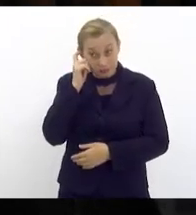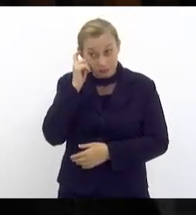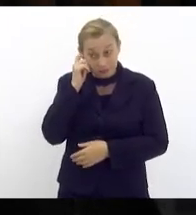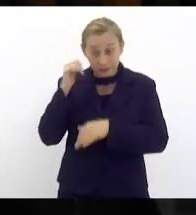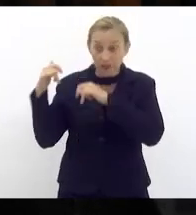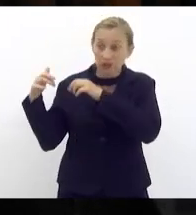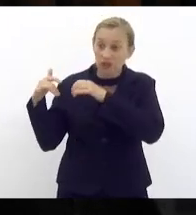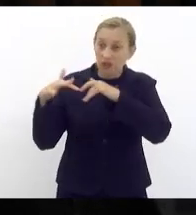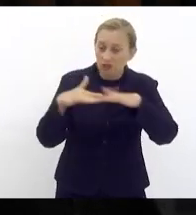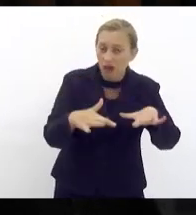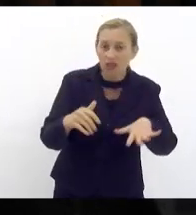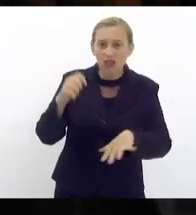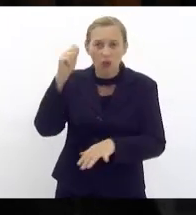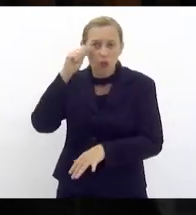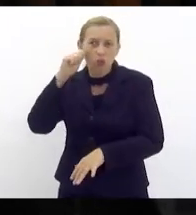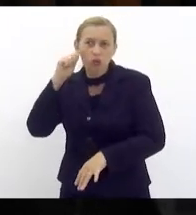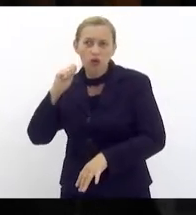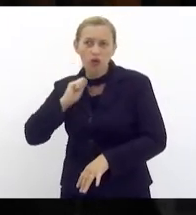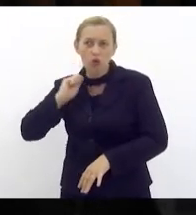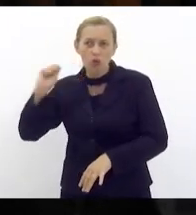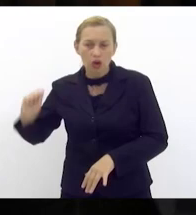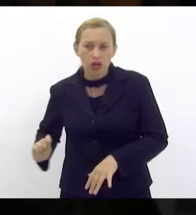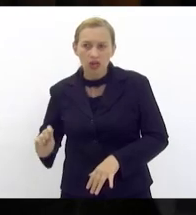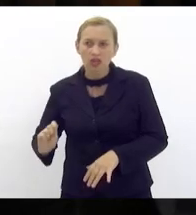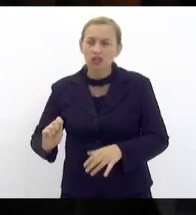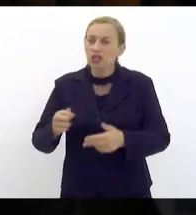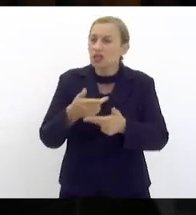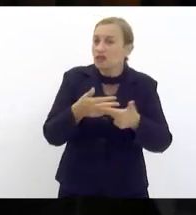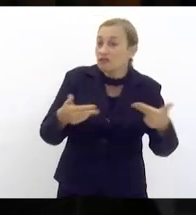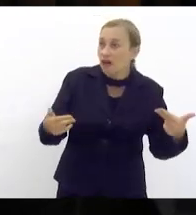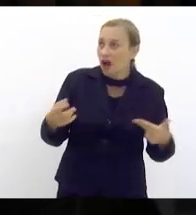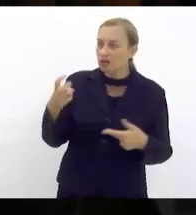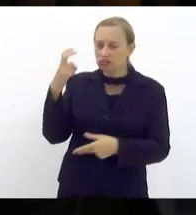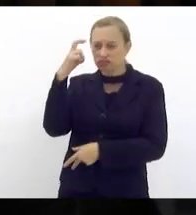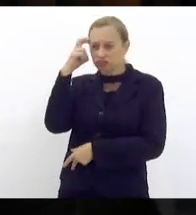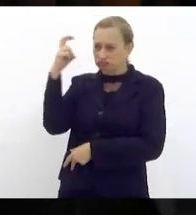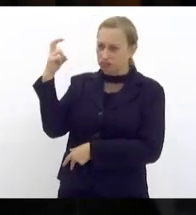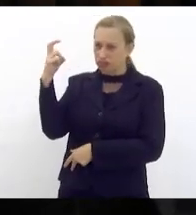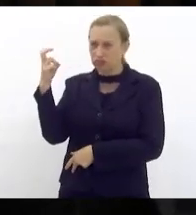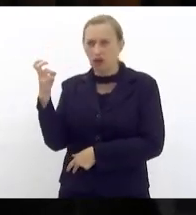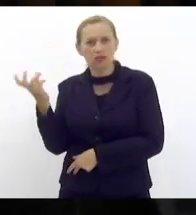Ucrânia e muitos intelectuais